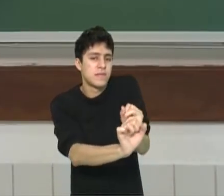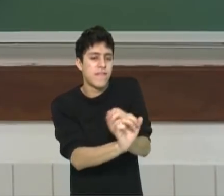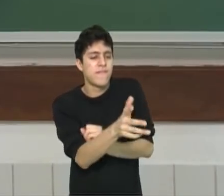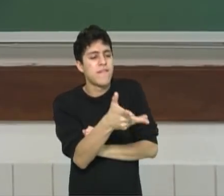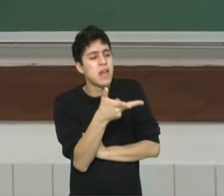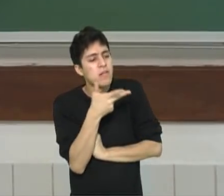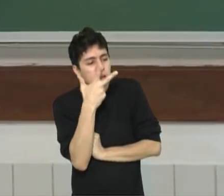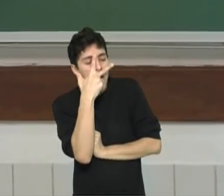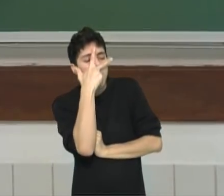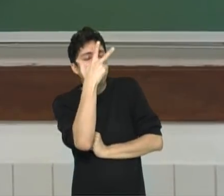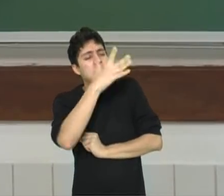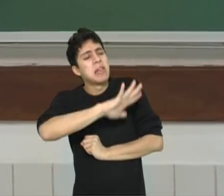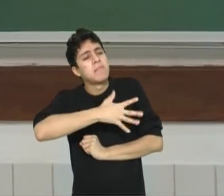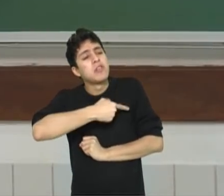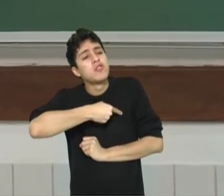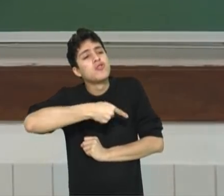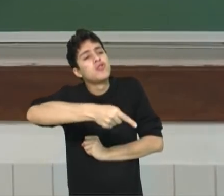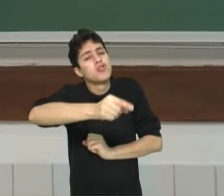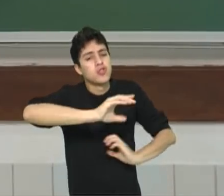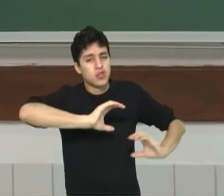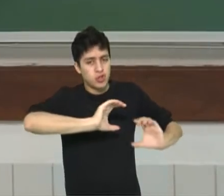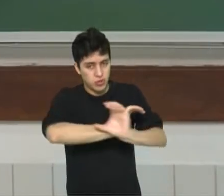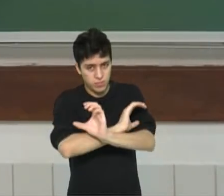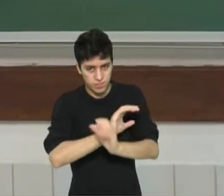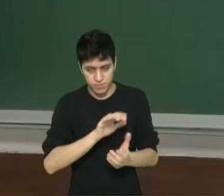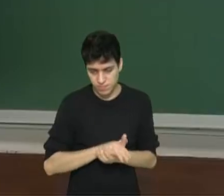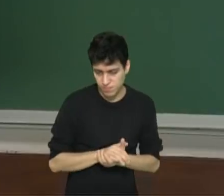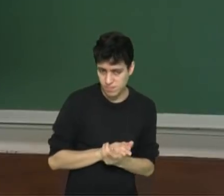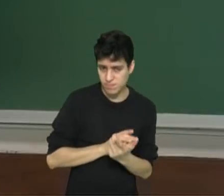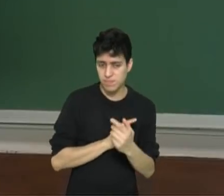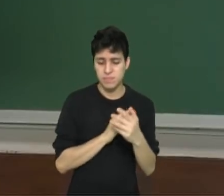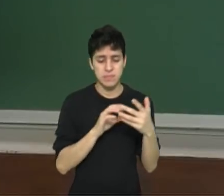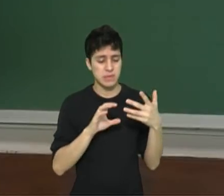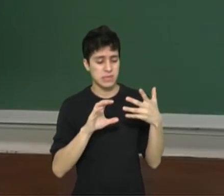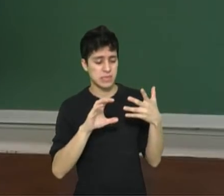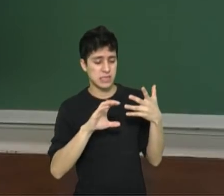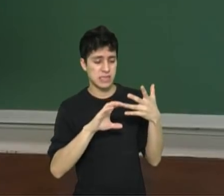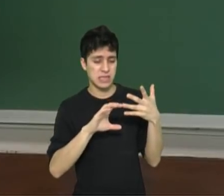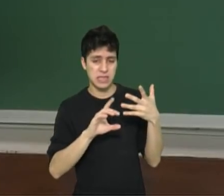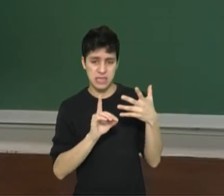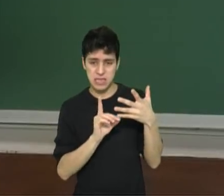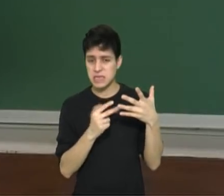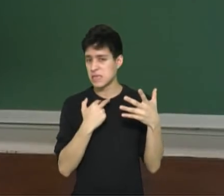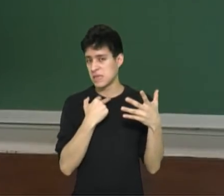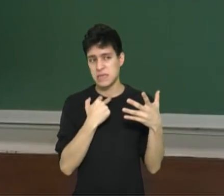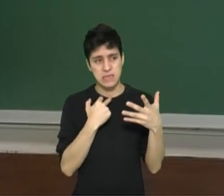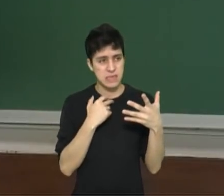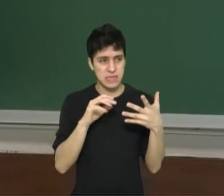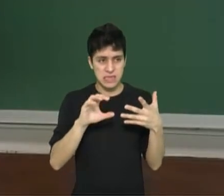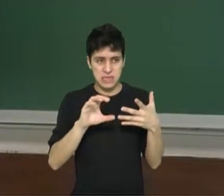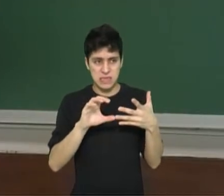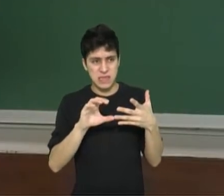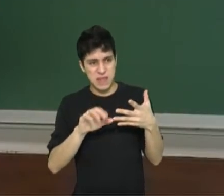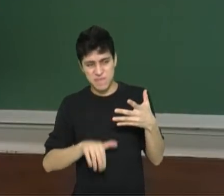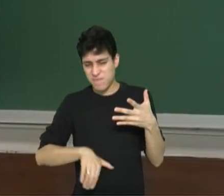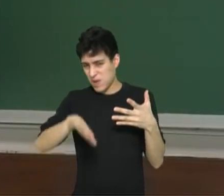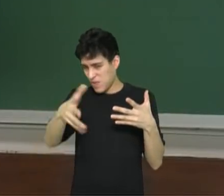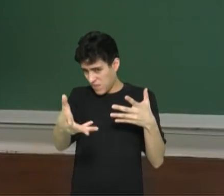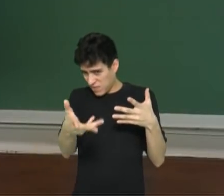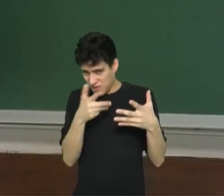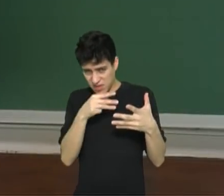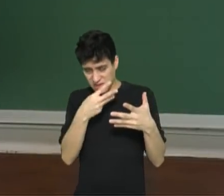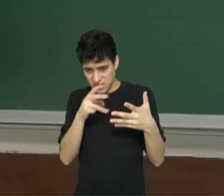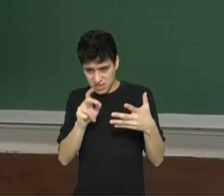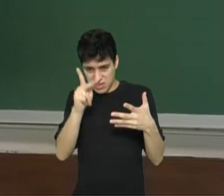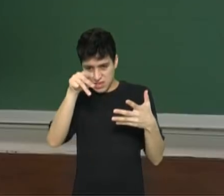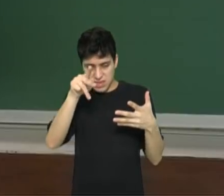desenvolveu neste tempo, tá? Por que não podia ser a C e a D? A C estava na cara, né? A maior velocidade,